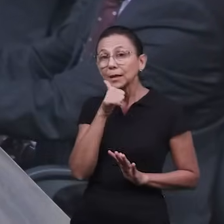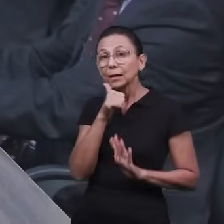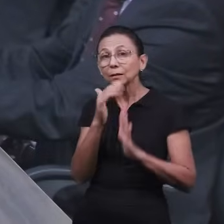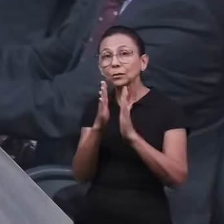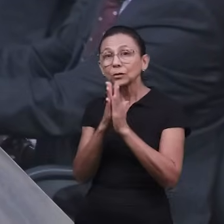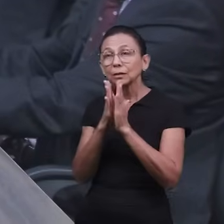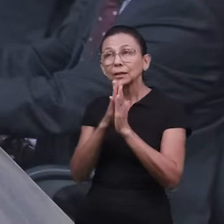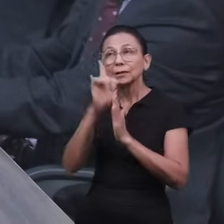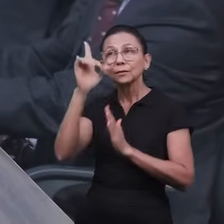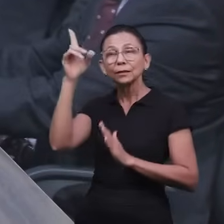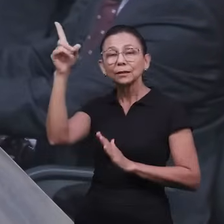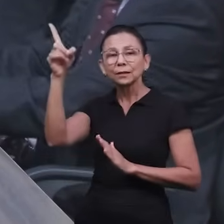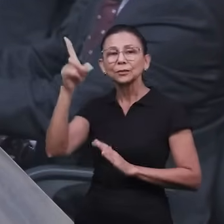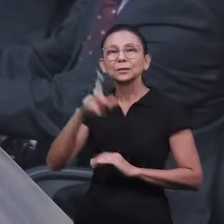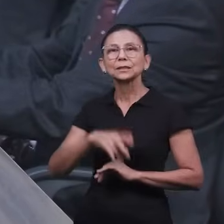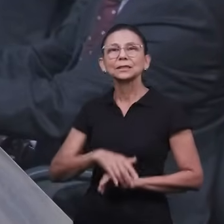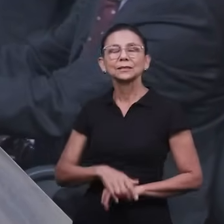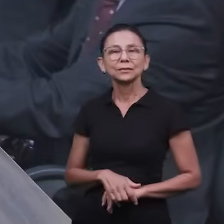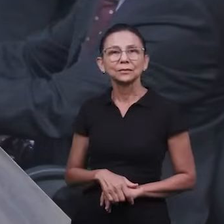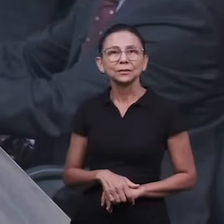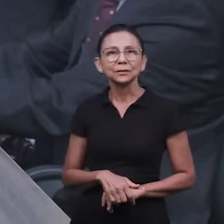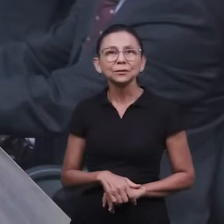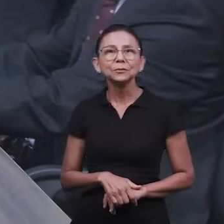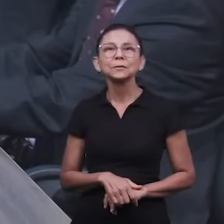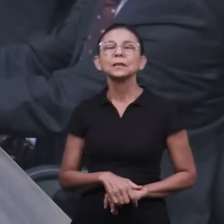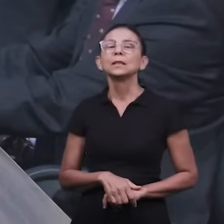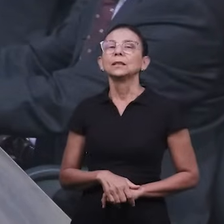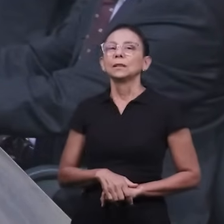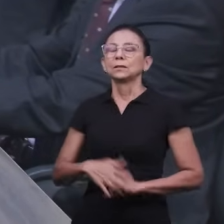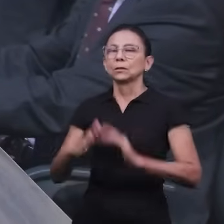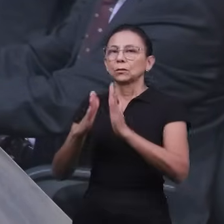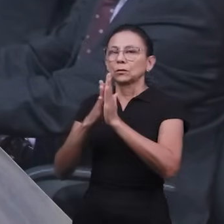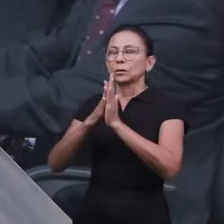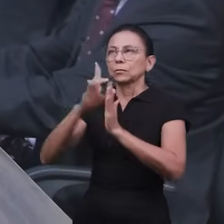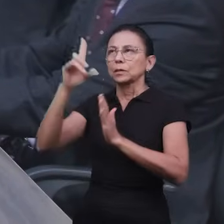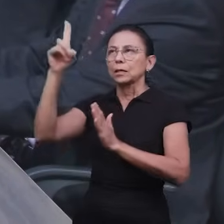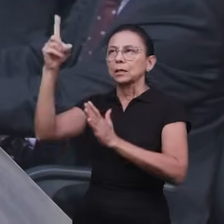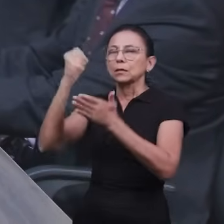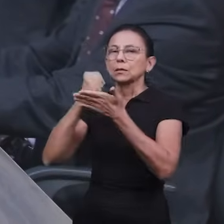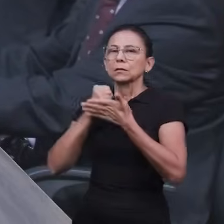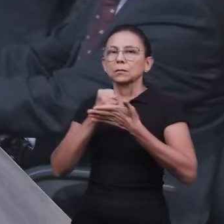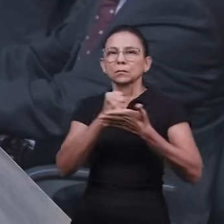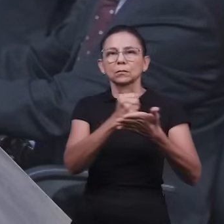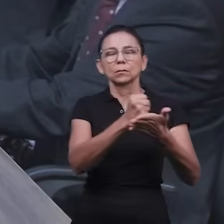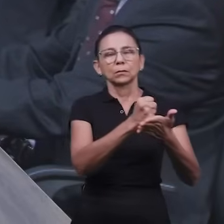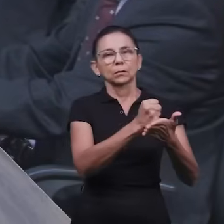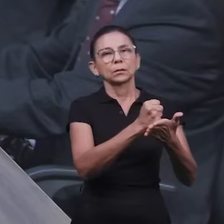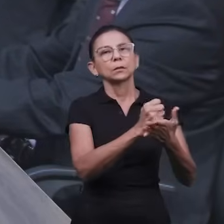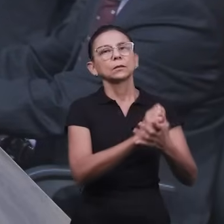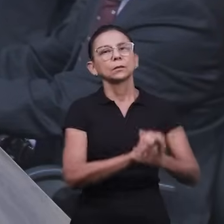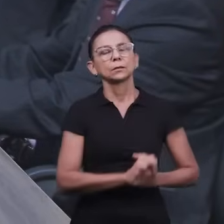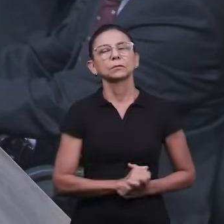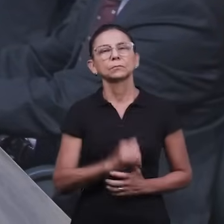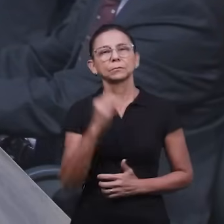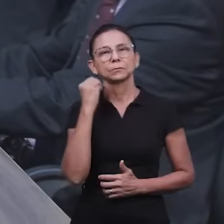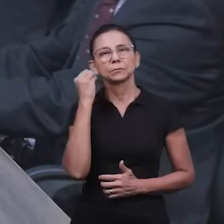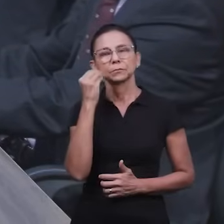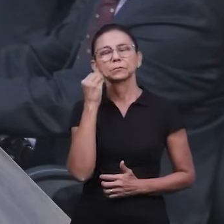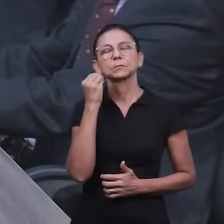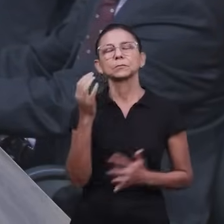estamos aos pés do Senhor, o Senhor vem em socorro pela nossa família. E a experiência para eles ali foi